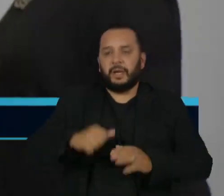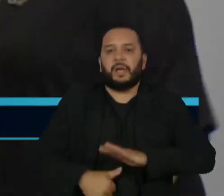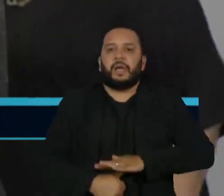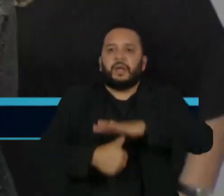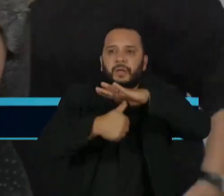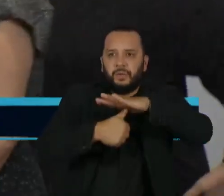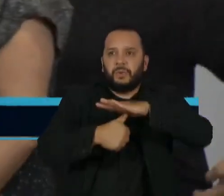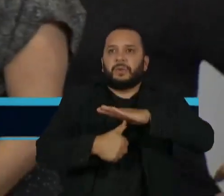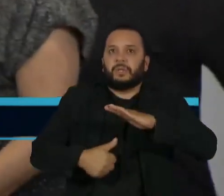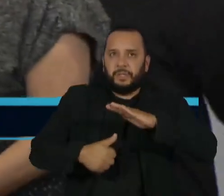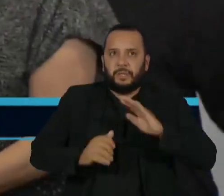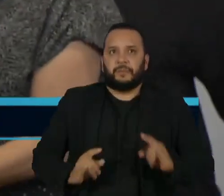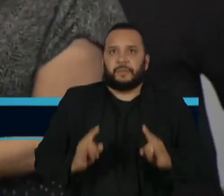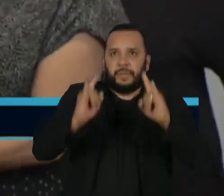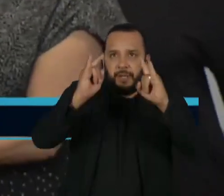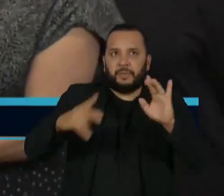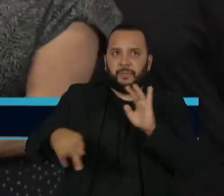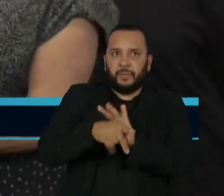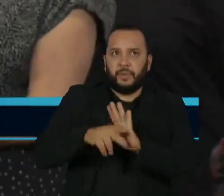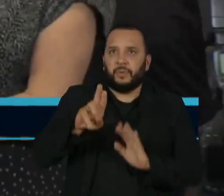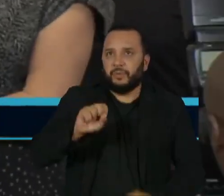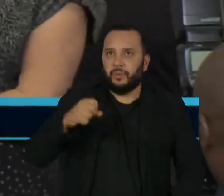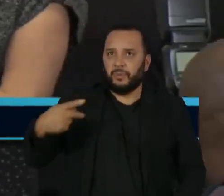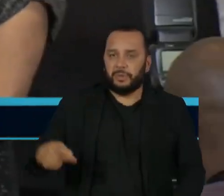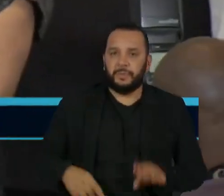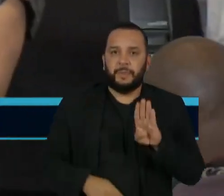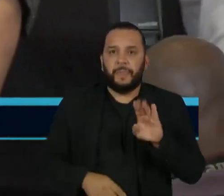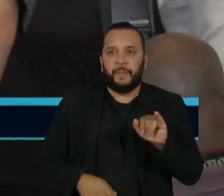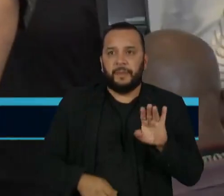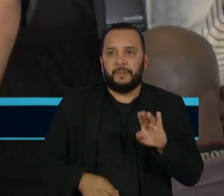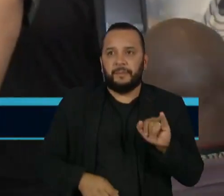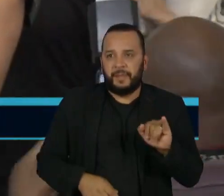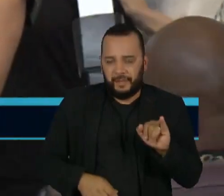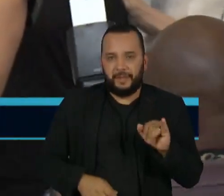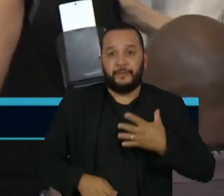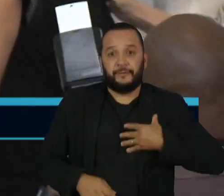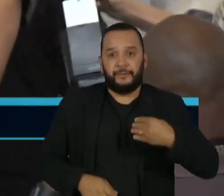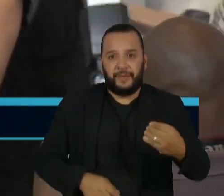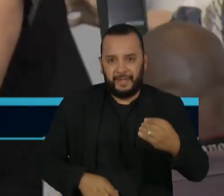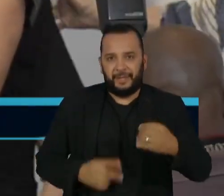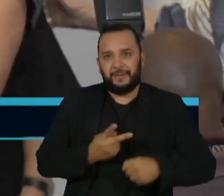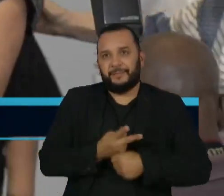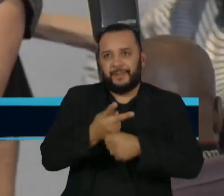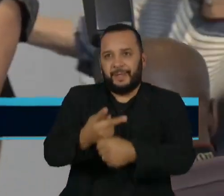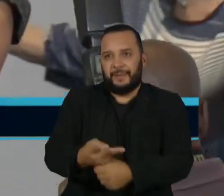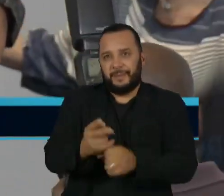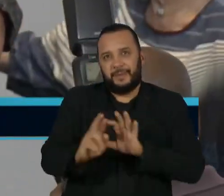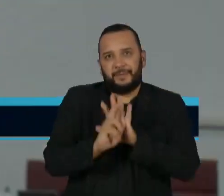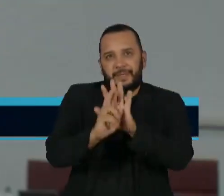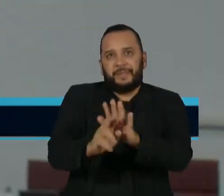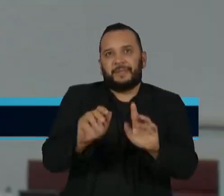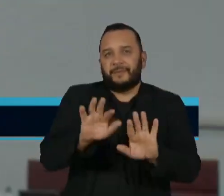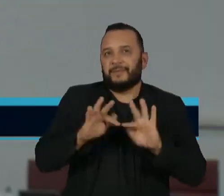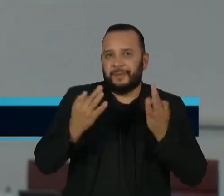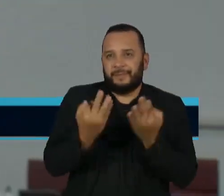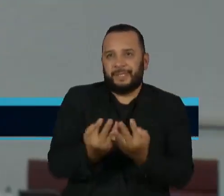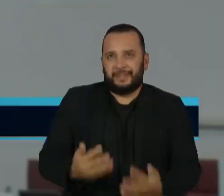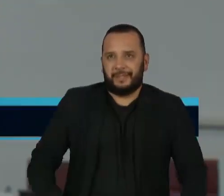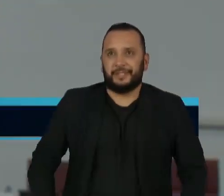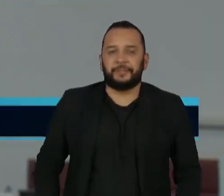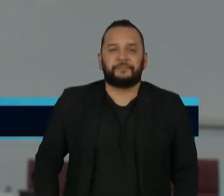USP bibia uma das três filhas de José Gregori recebeu o prêmio em nome da Família parte